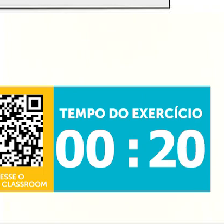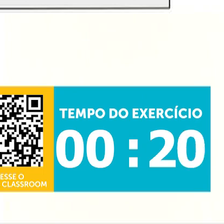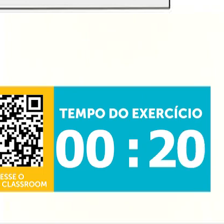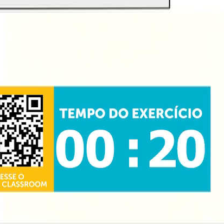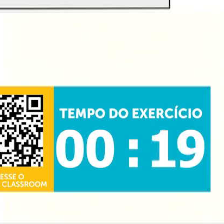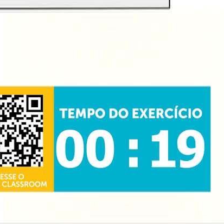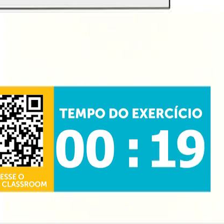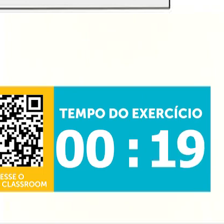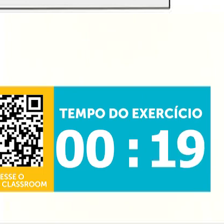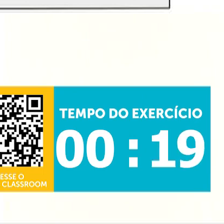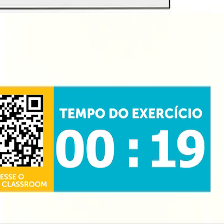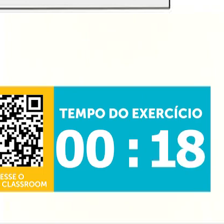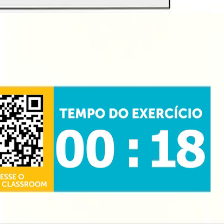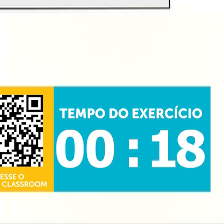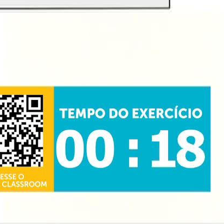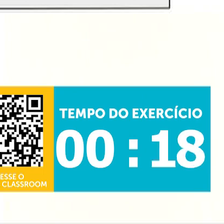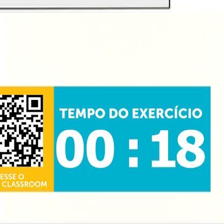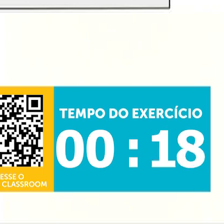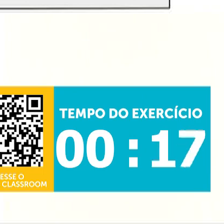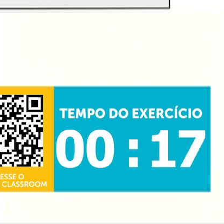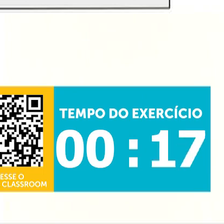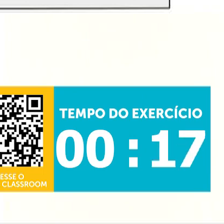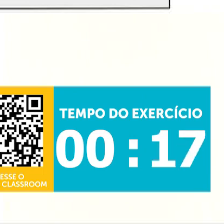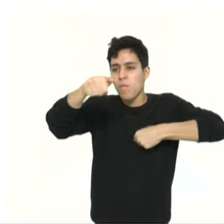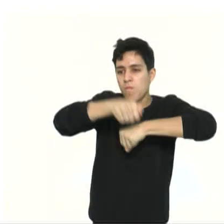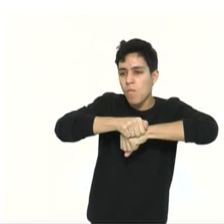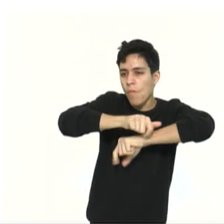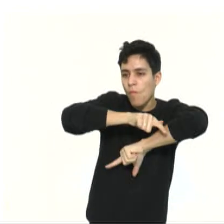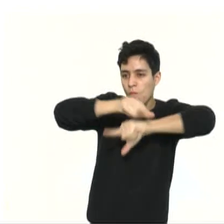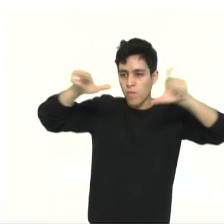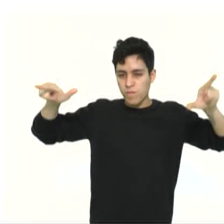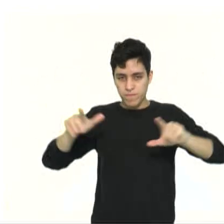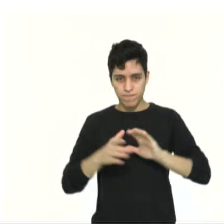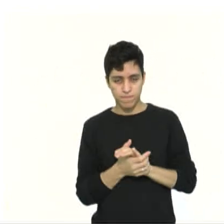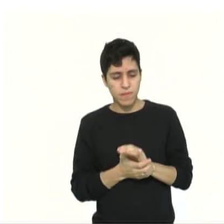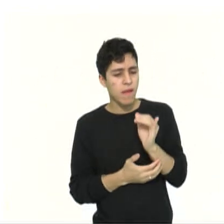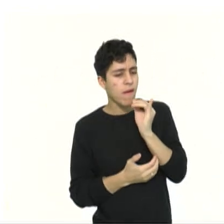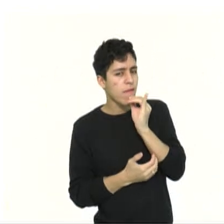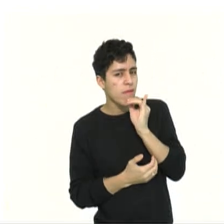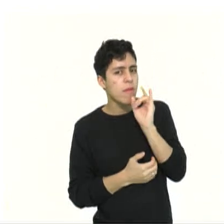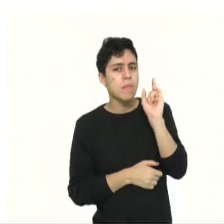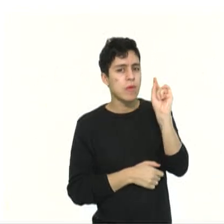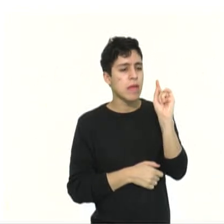argumento é utilizado? Explique-o. Pode começar.